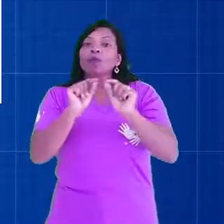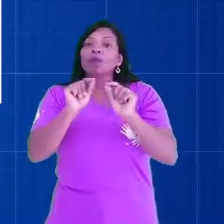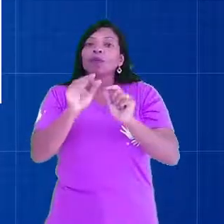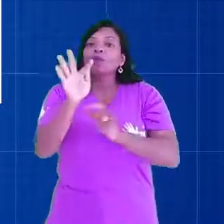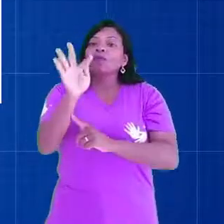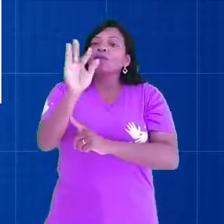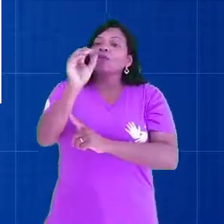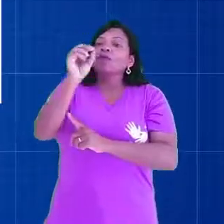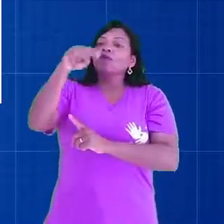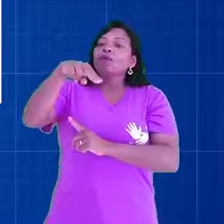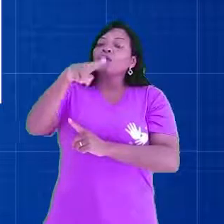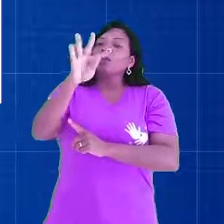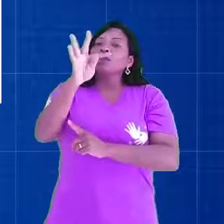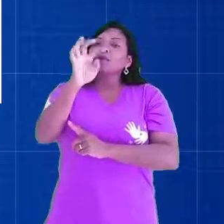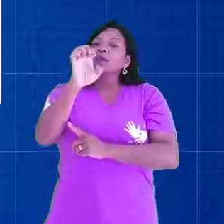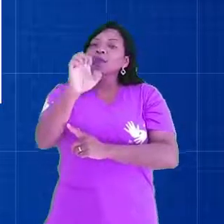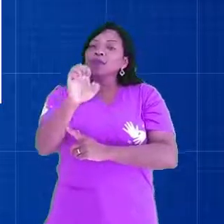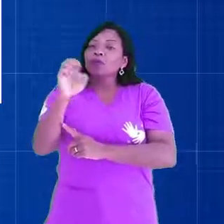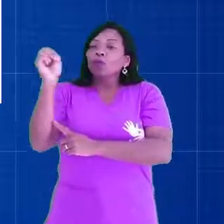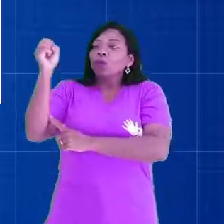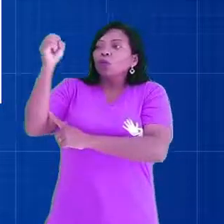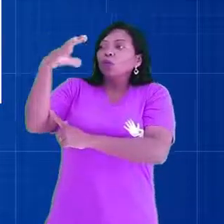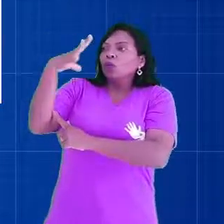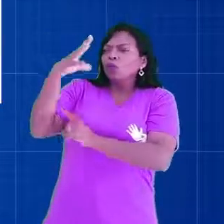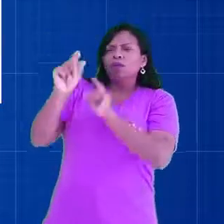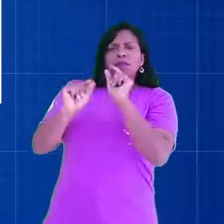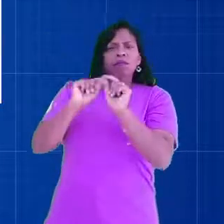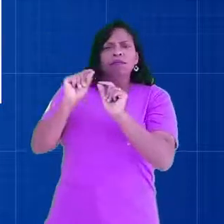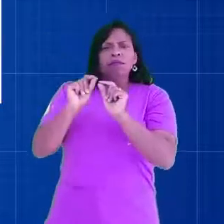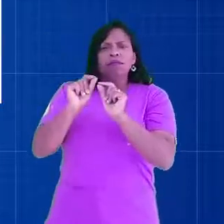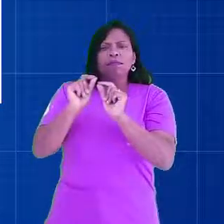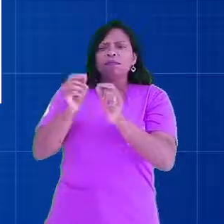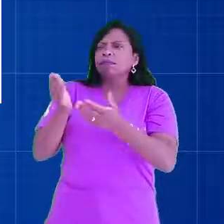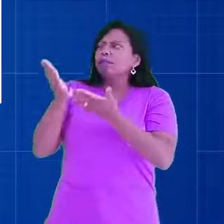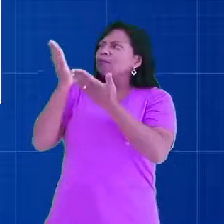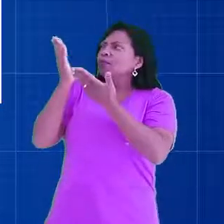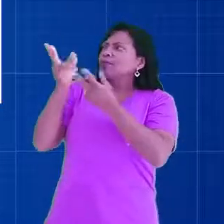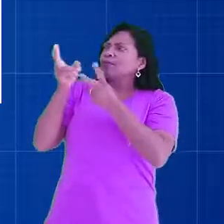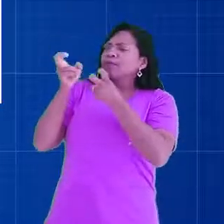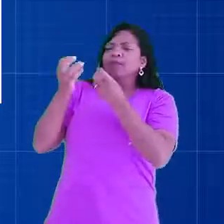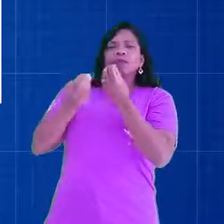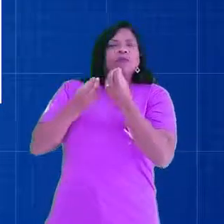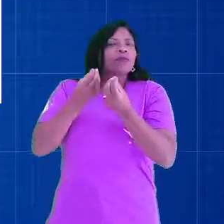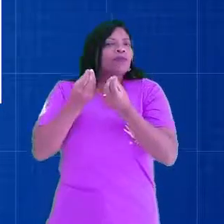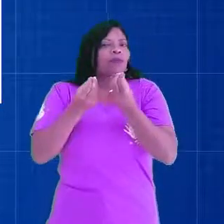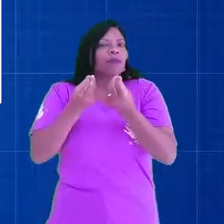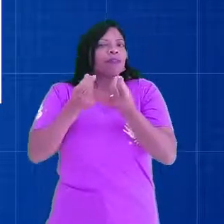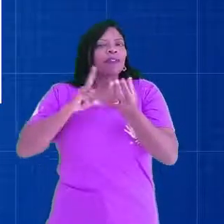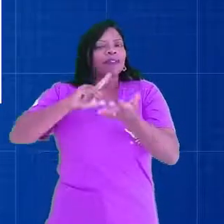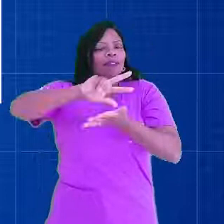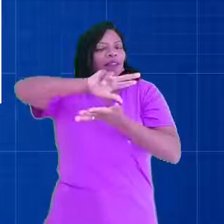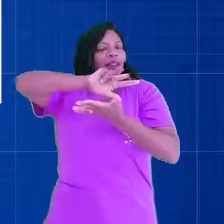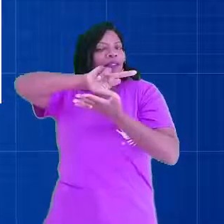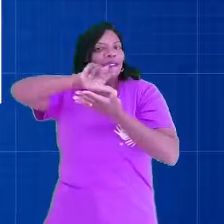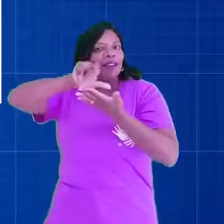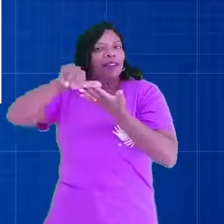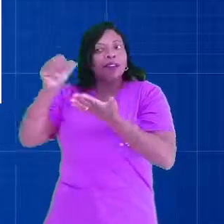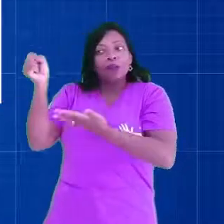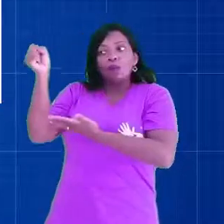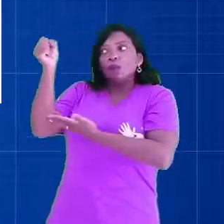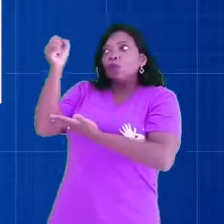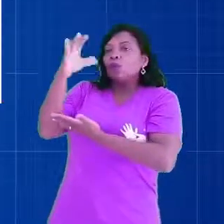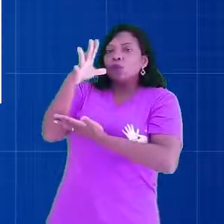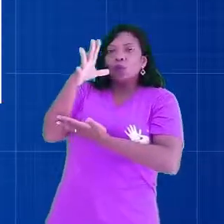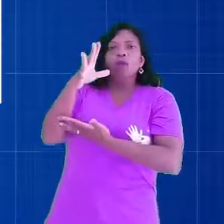luz. Observem essa imagem aqui, por exemplo. Existem diferentes fontes de luz.